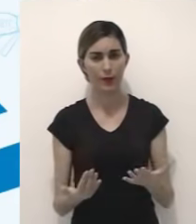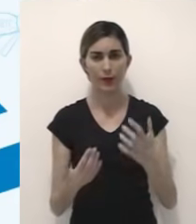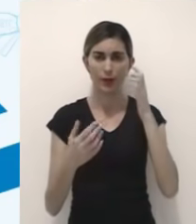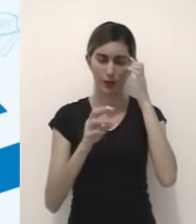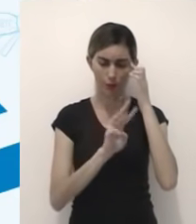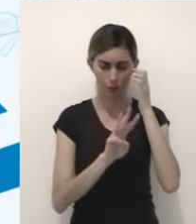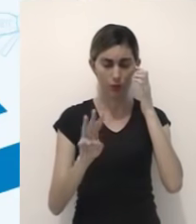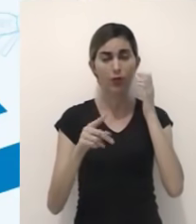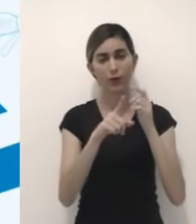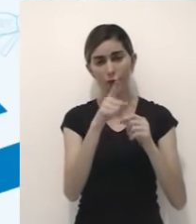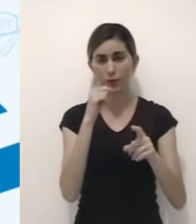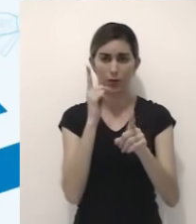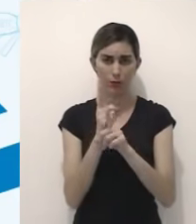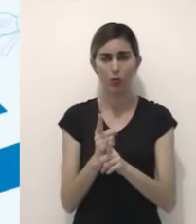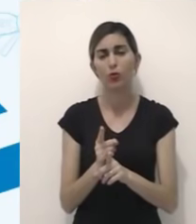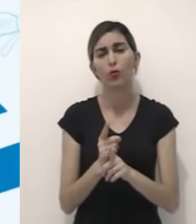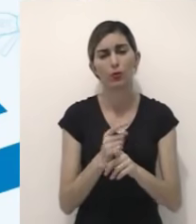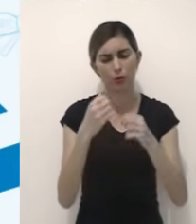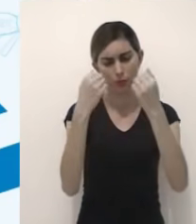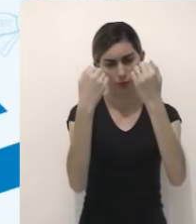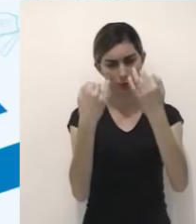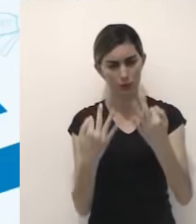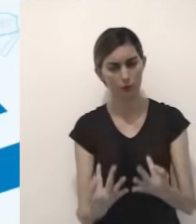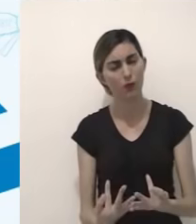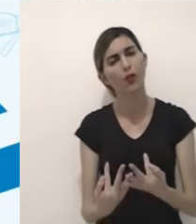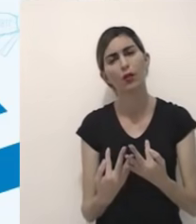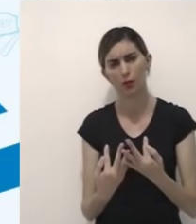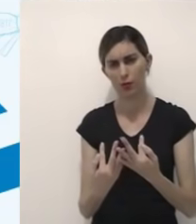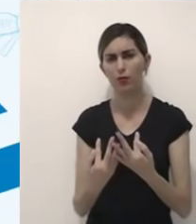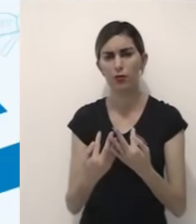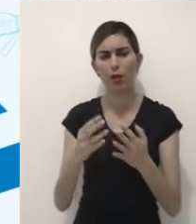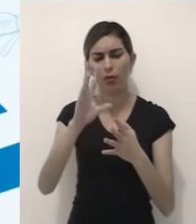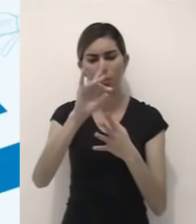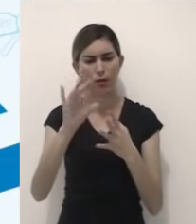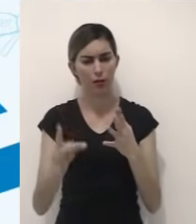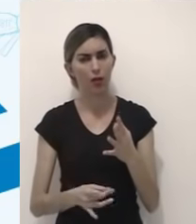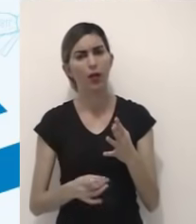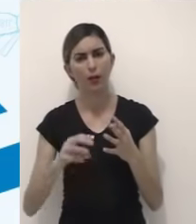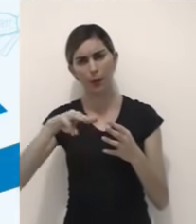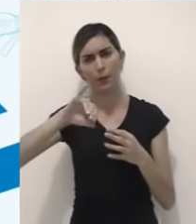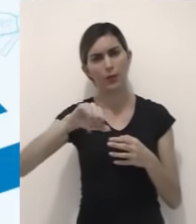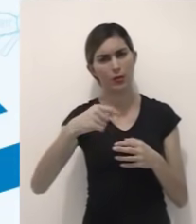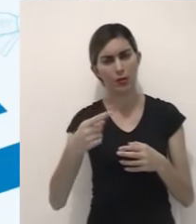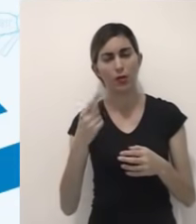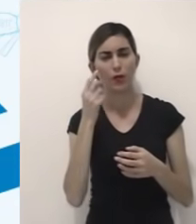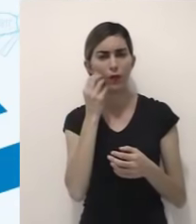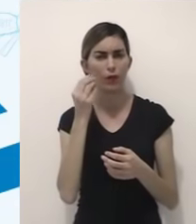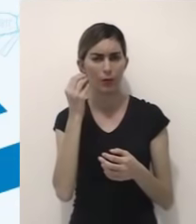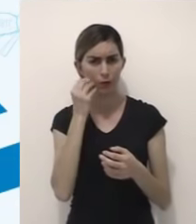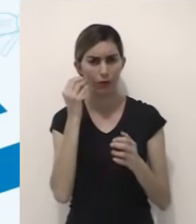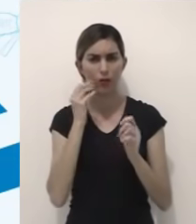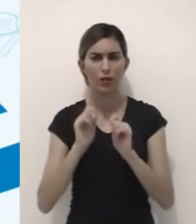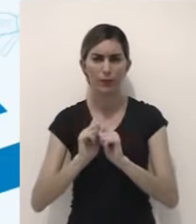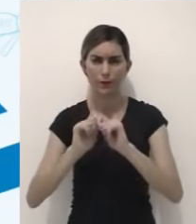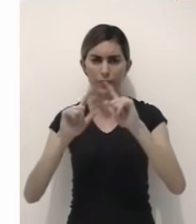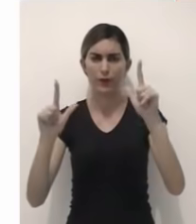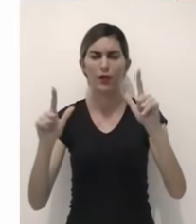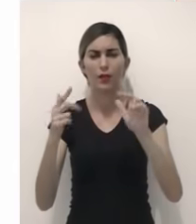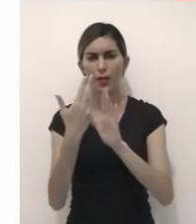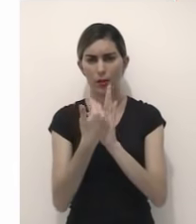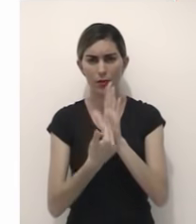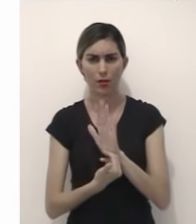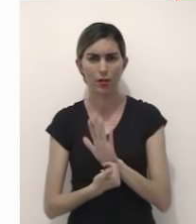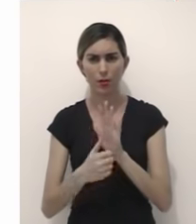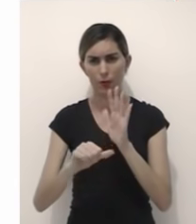Então, lá no site vocês vão encontrar uma explicação sobre os detalhes dessa missão. Vamos ver aí na